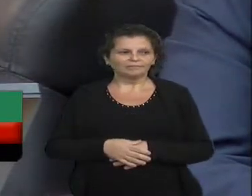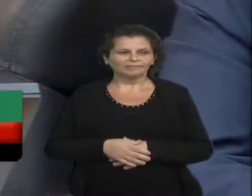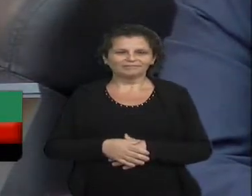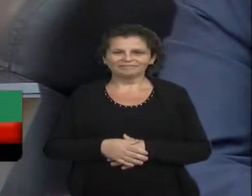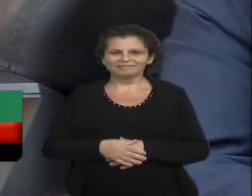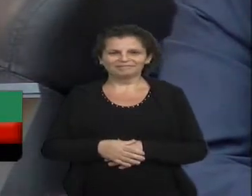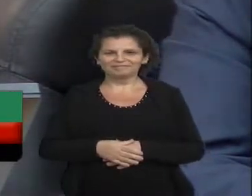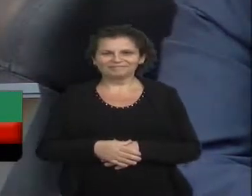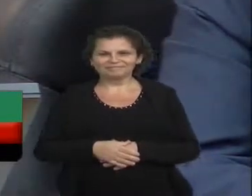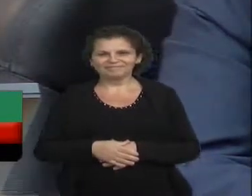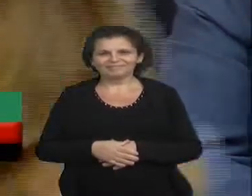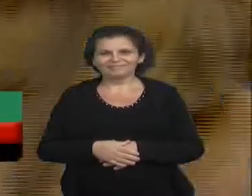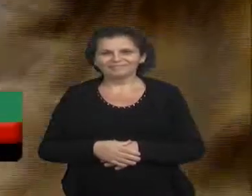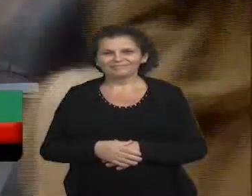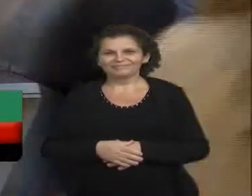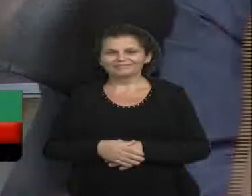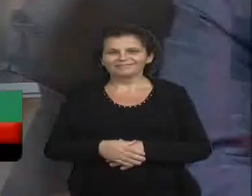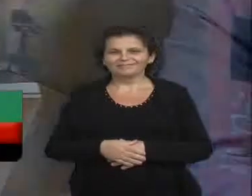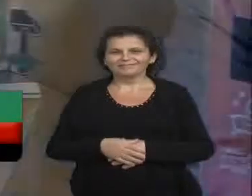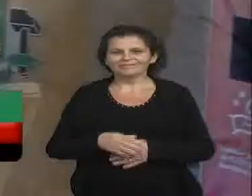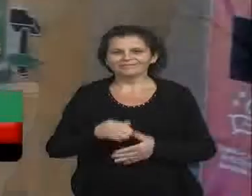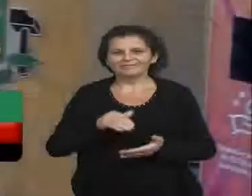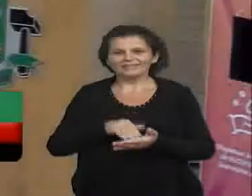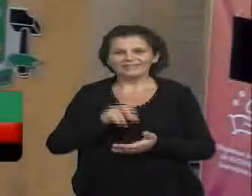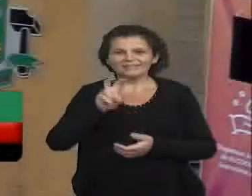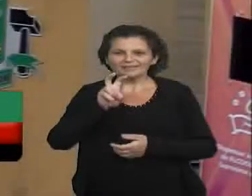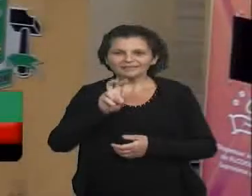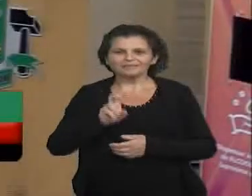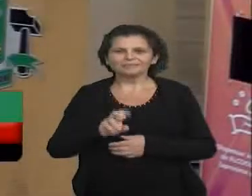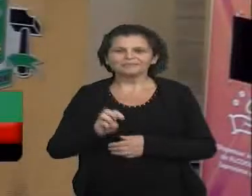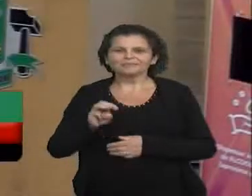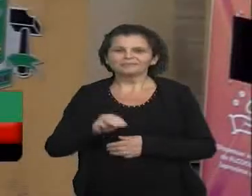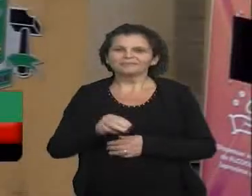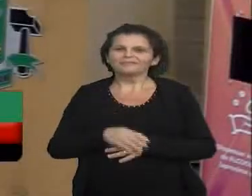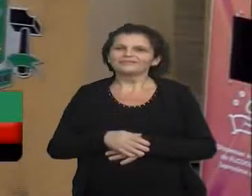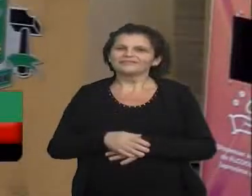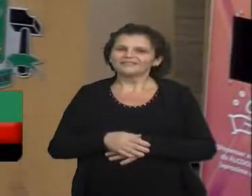Vossa Excelência dispõe de 5 minutos. Hoje eu tô. O